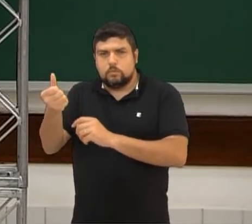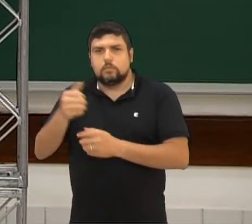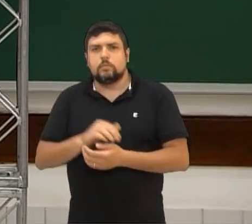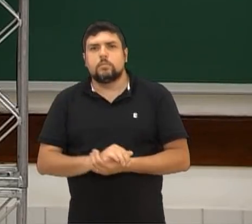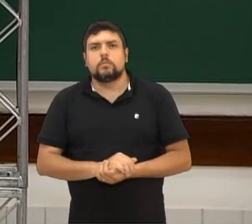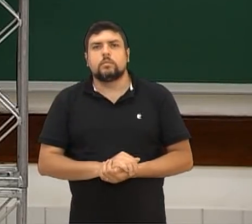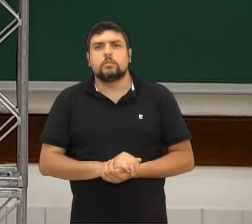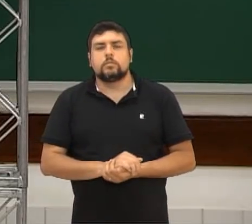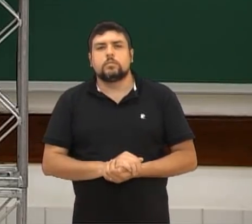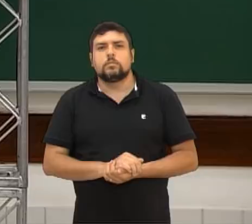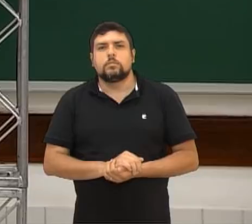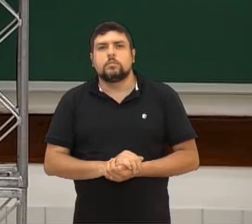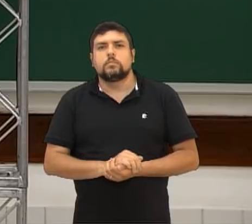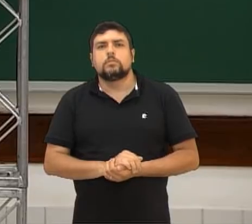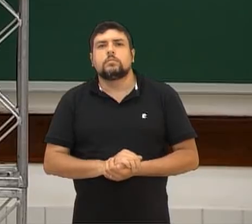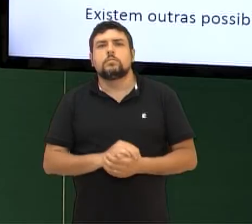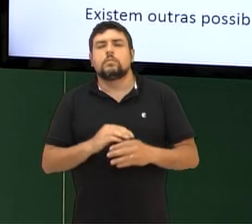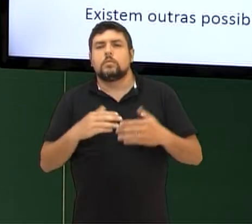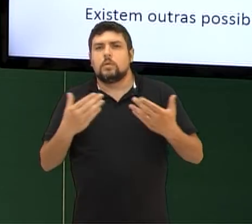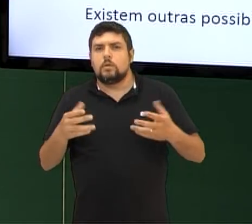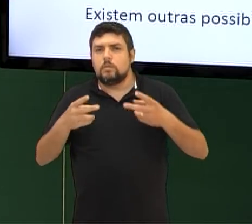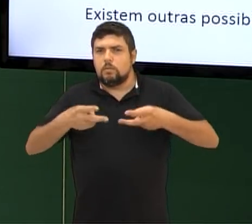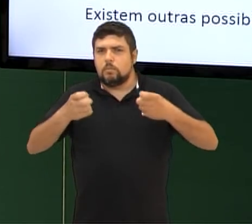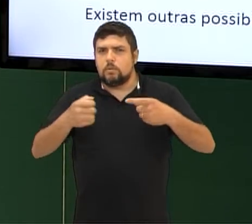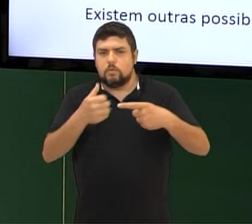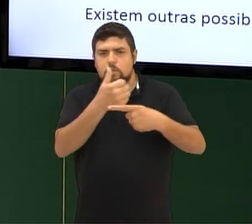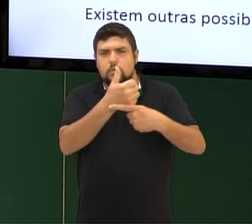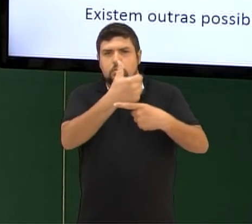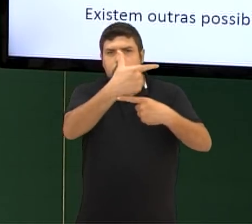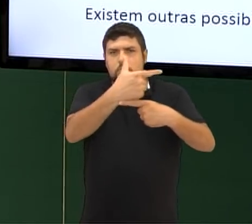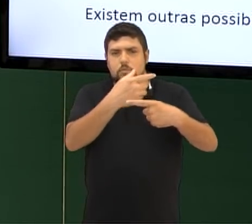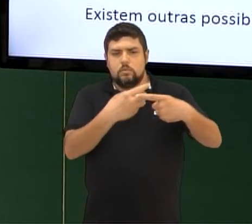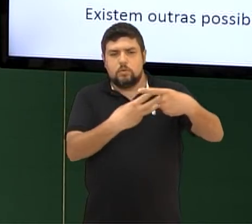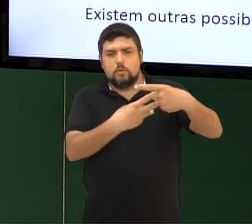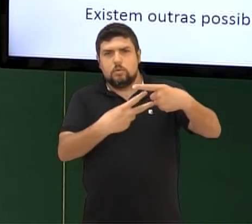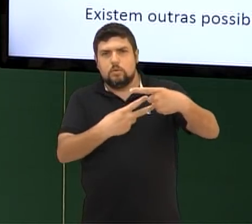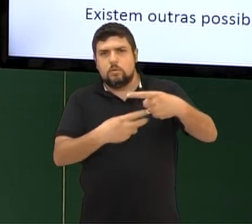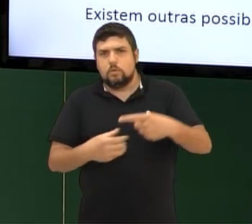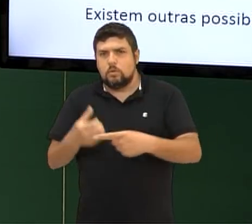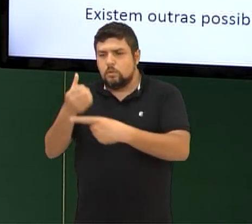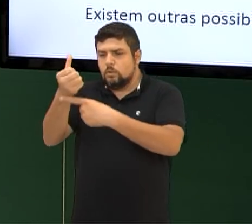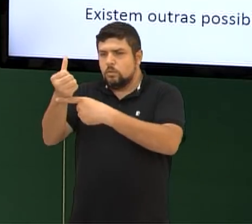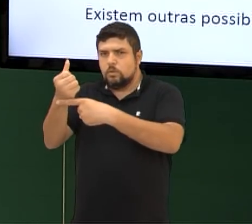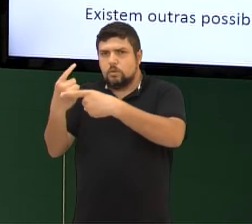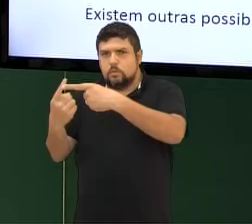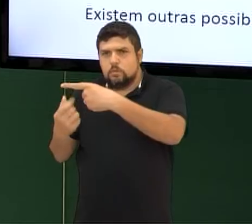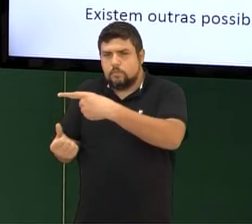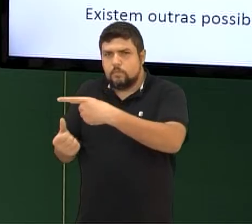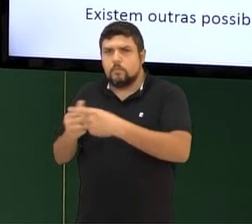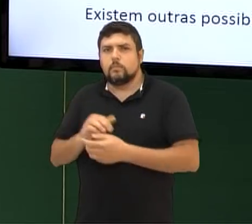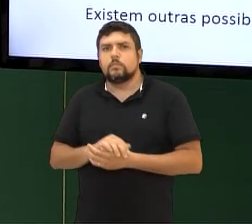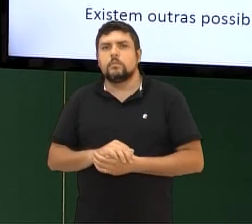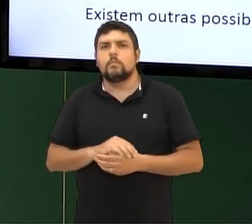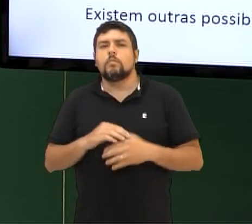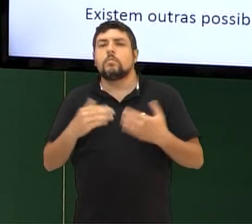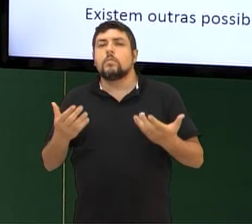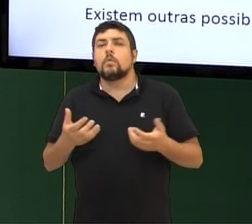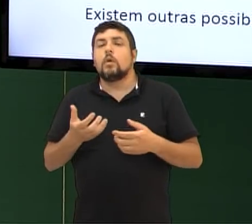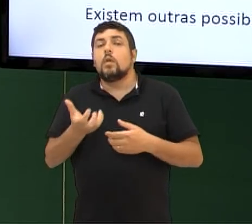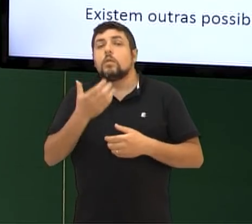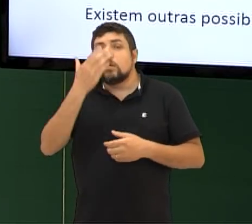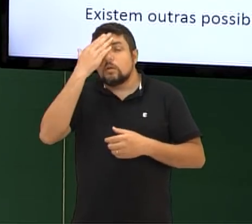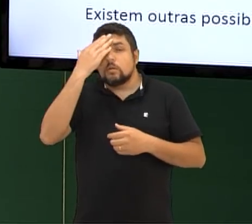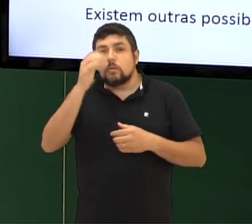na primeira, você verifica que ele tem 12 sobre 32 e 6 sobre 16. Ele quer saber se é